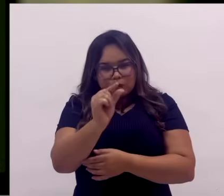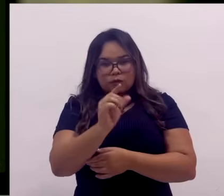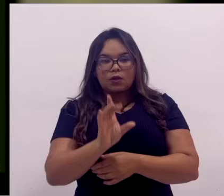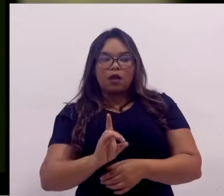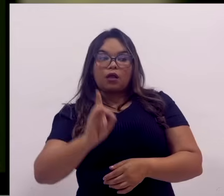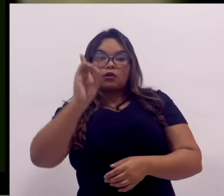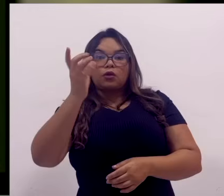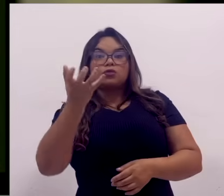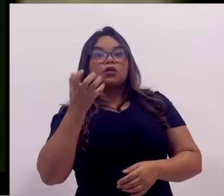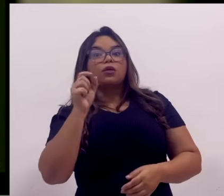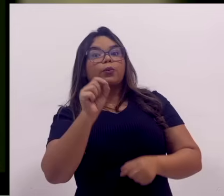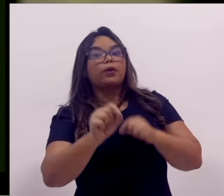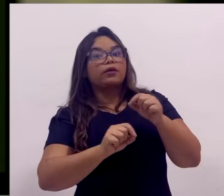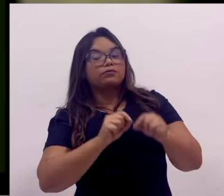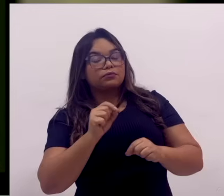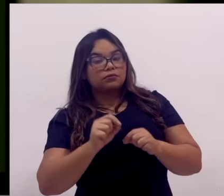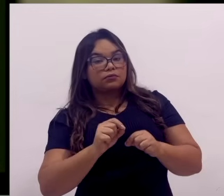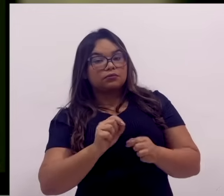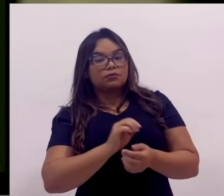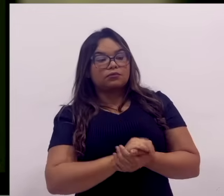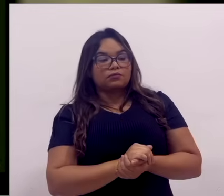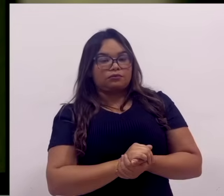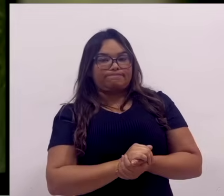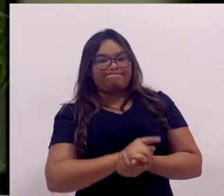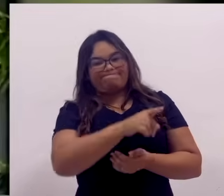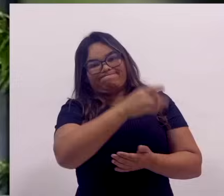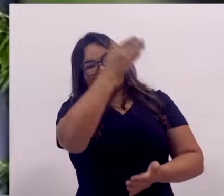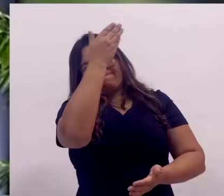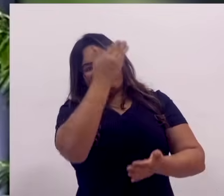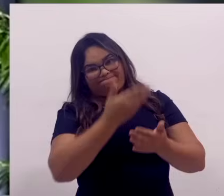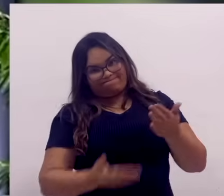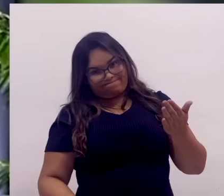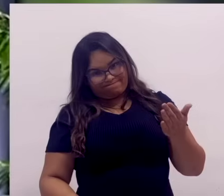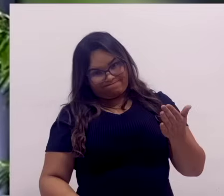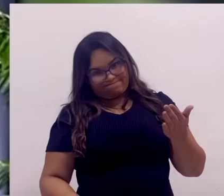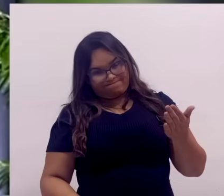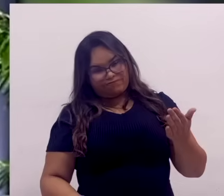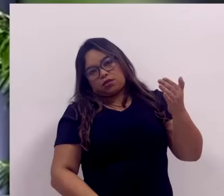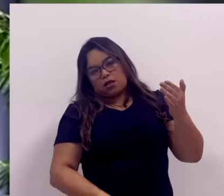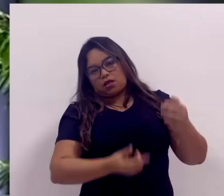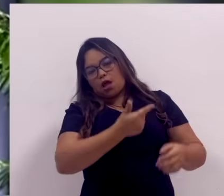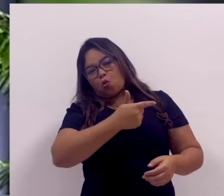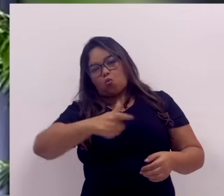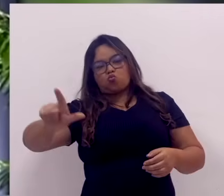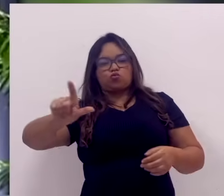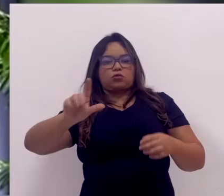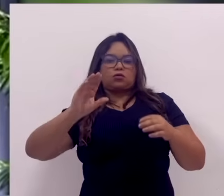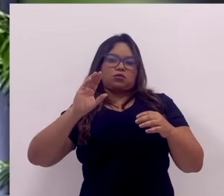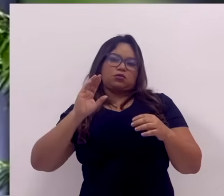E o que Deus queria fazer? Tomar o seu castiçal e dá-lo a outra.